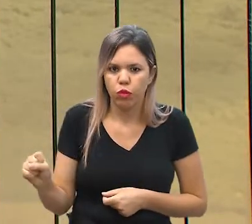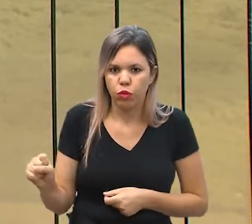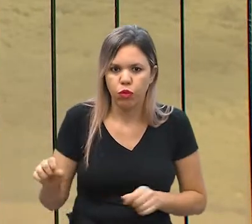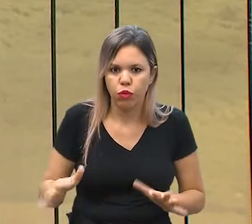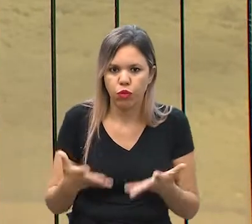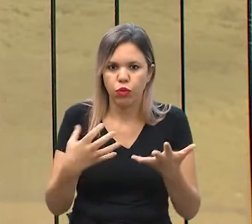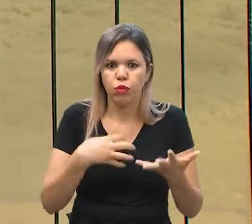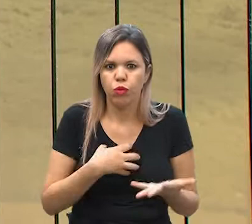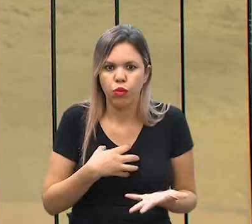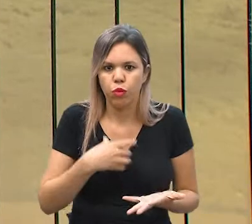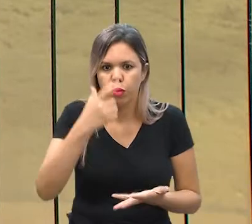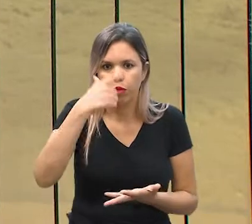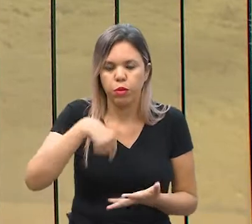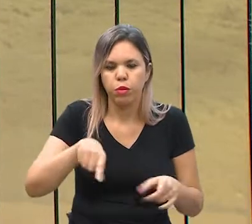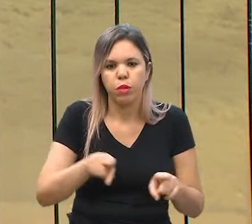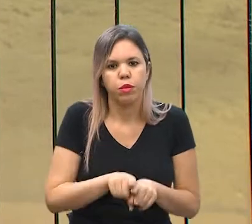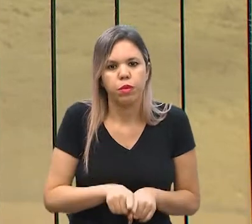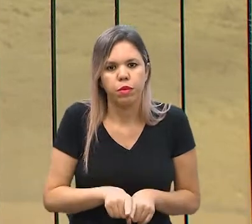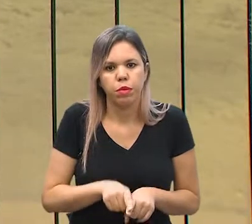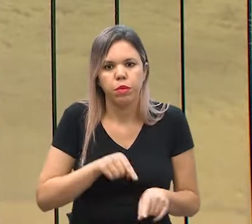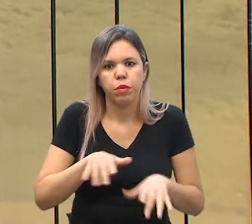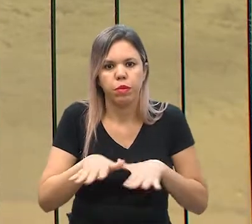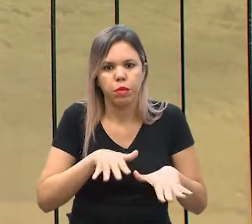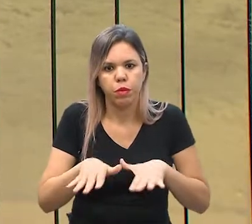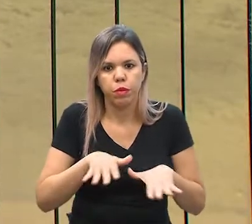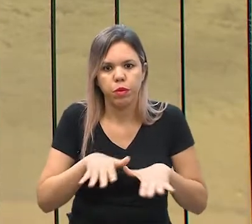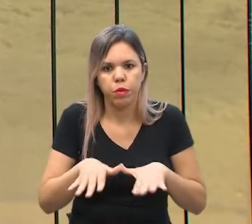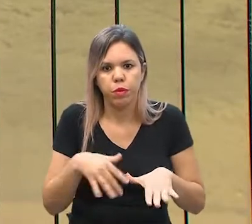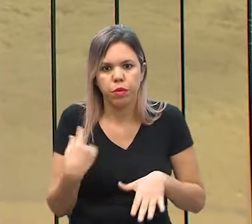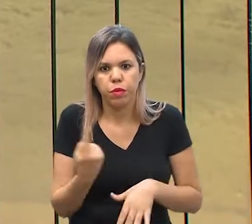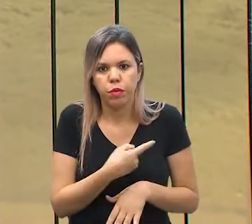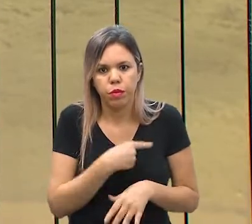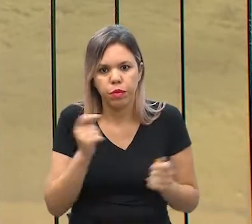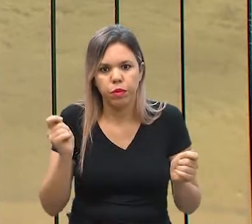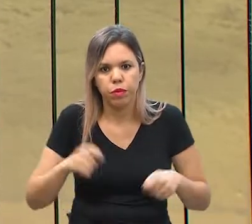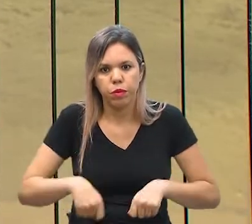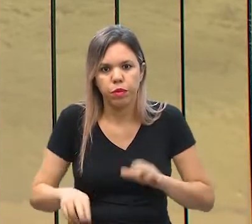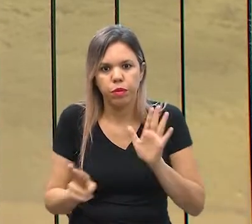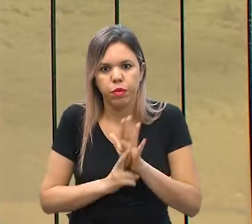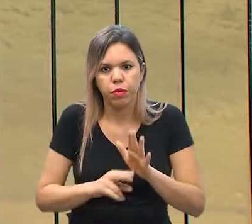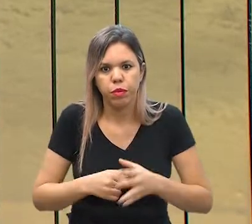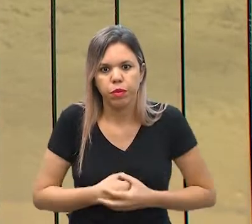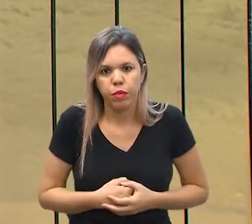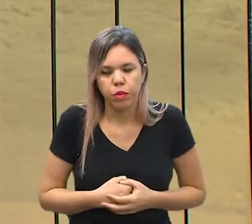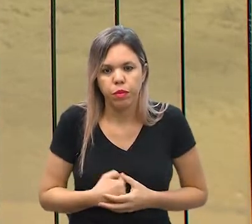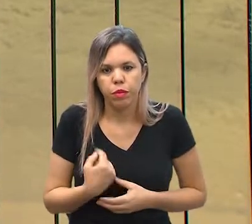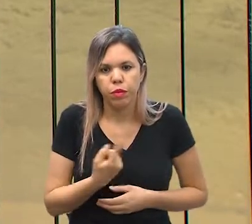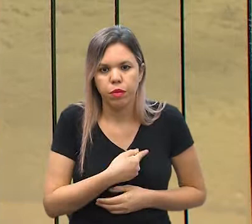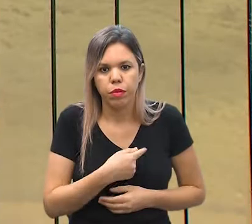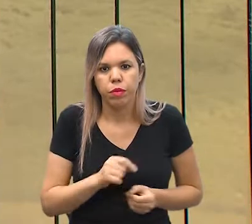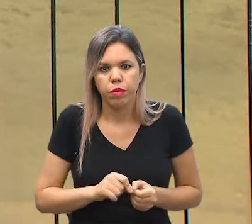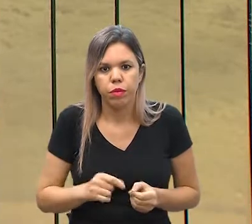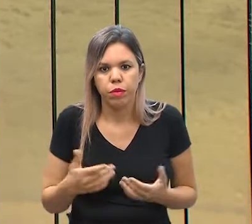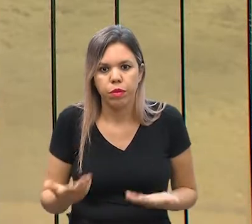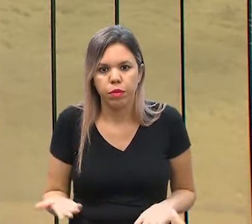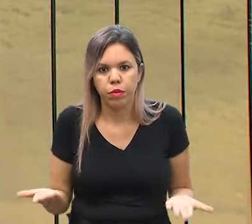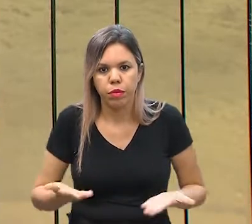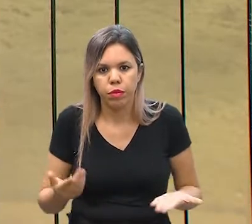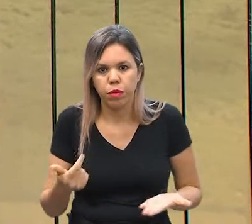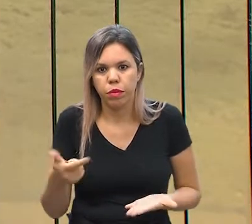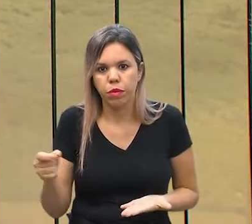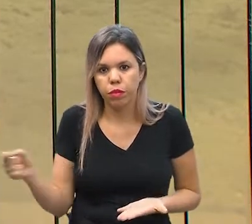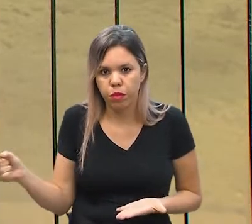muito motivado, não por mim, assim, um movimento para que fosse essa representação, para que a gente conseguisse representar.